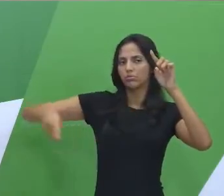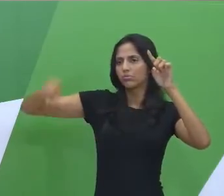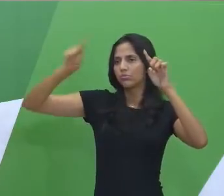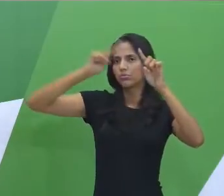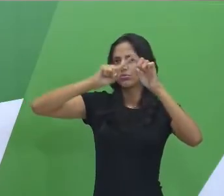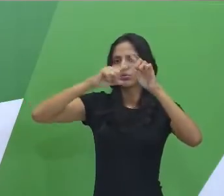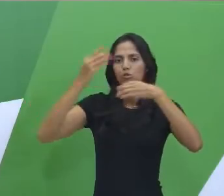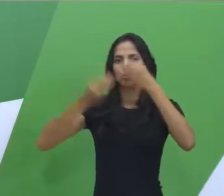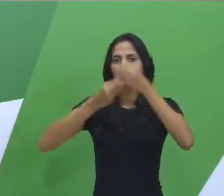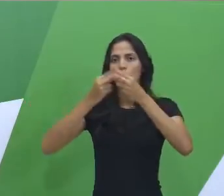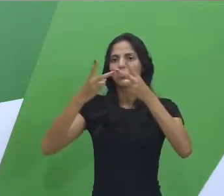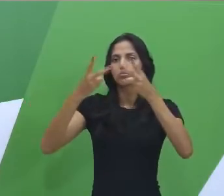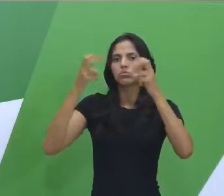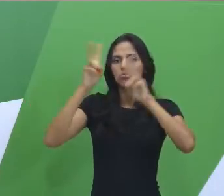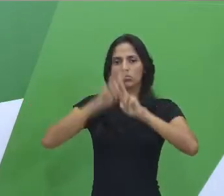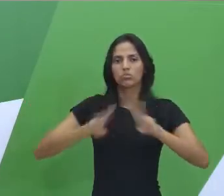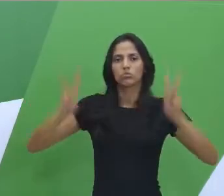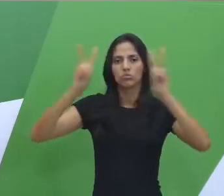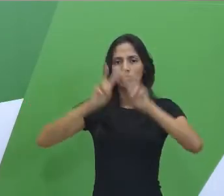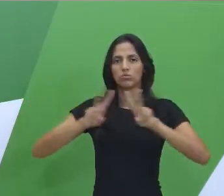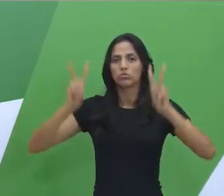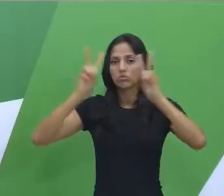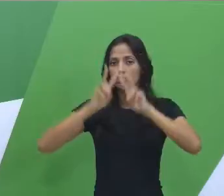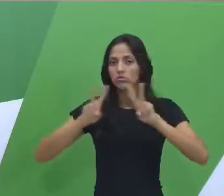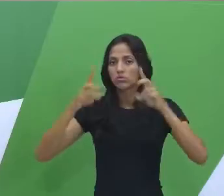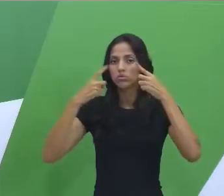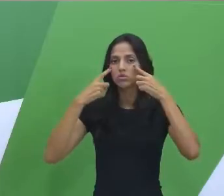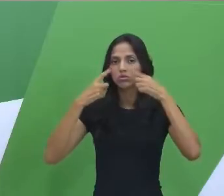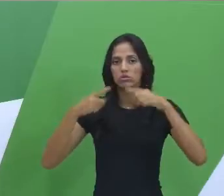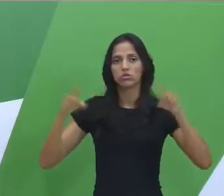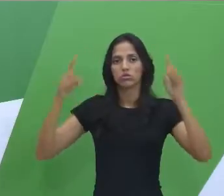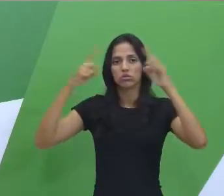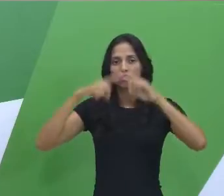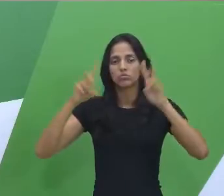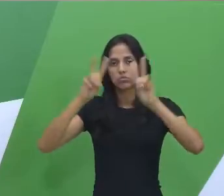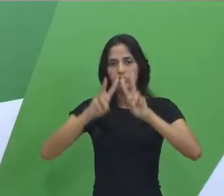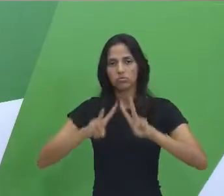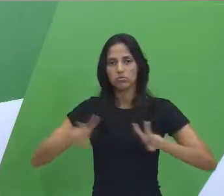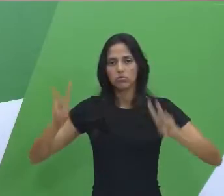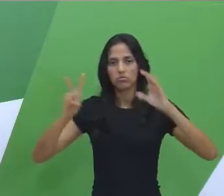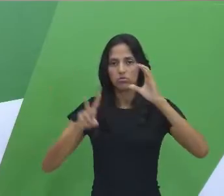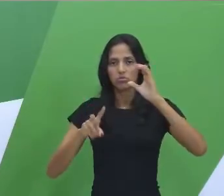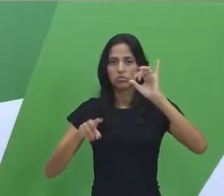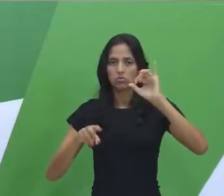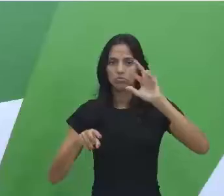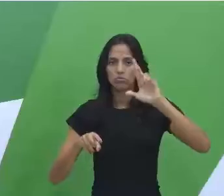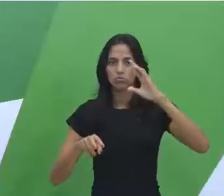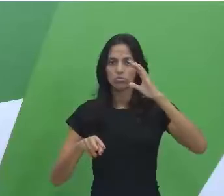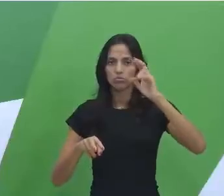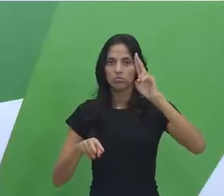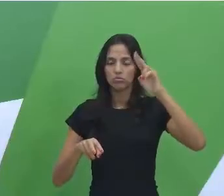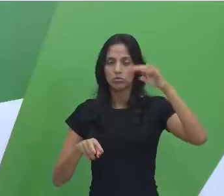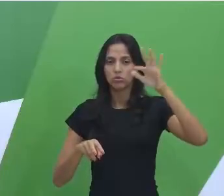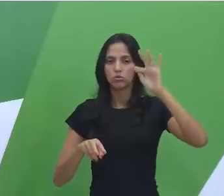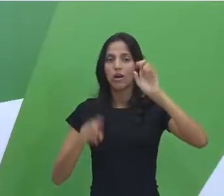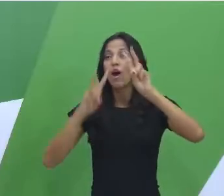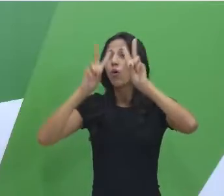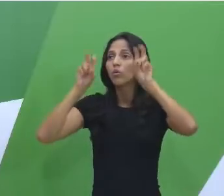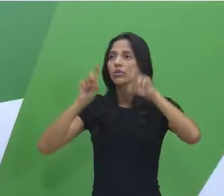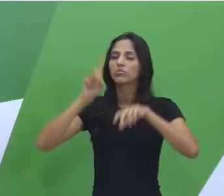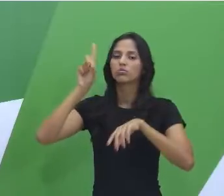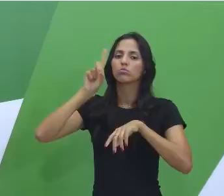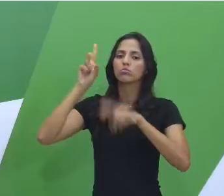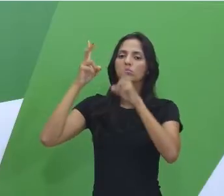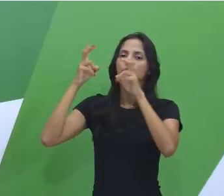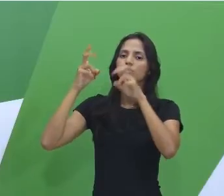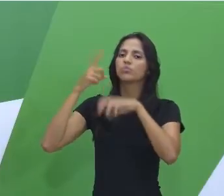centralidade oriunda do nosso campo visual, o que nós chamamos de circunferência trigonométrica.